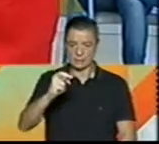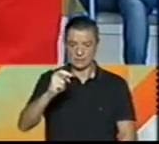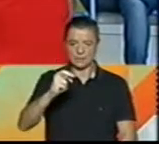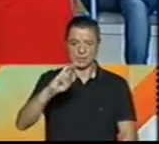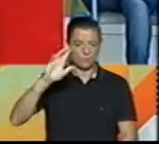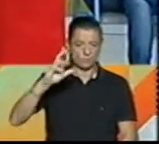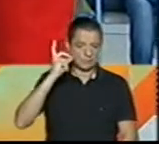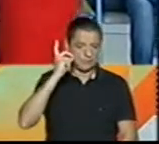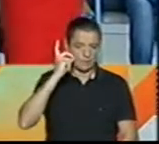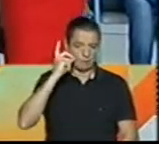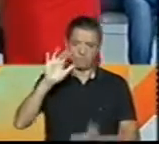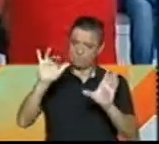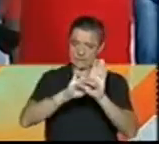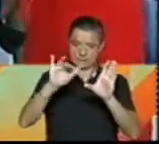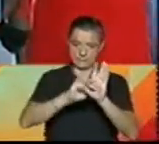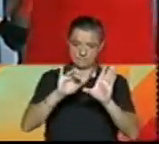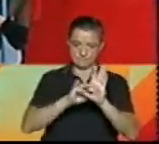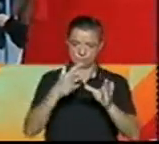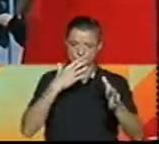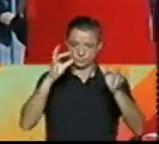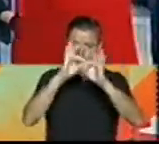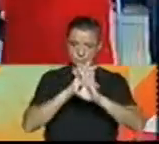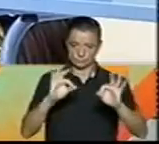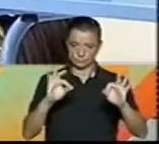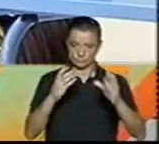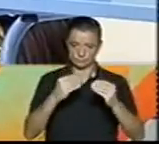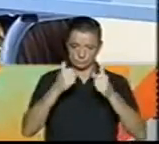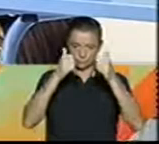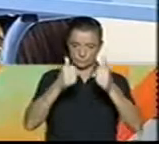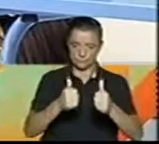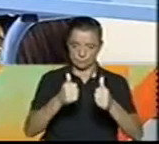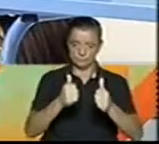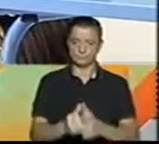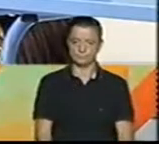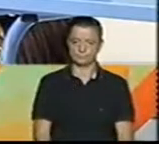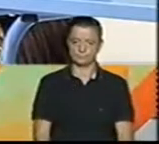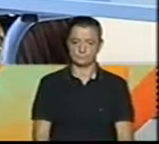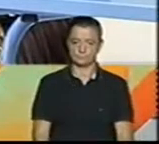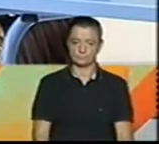96-898-3033. Não deixe de participar. Que tal? Obrigado. Está muito bom. Está muito bom.